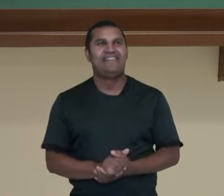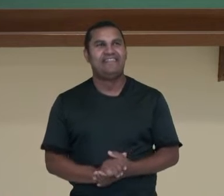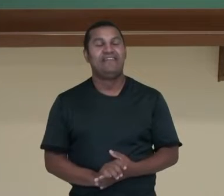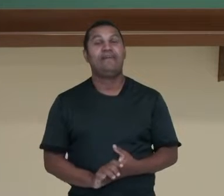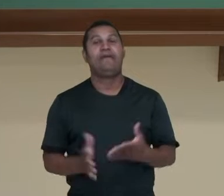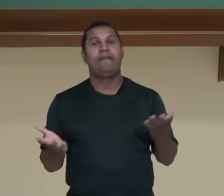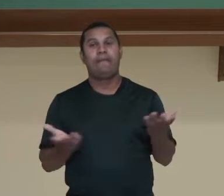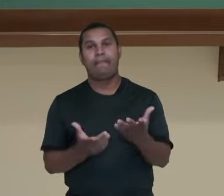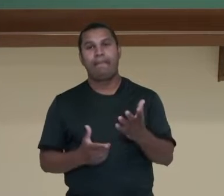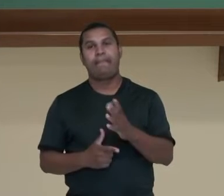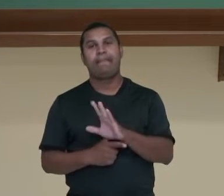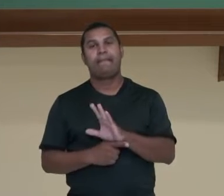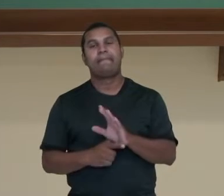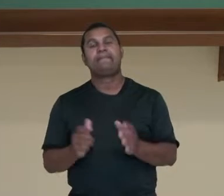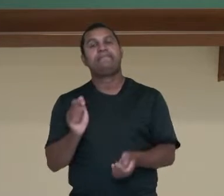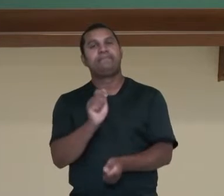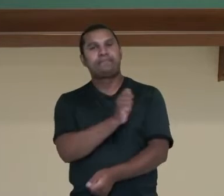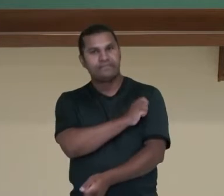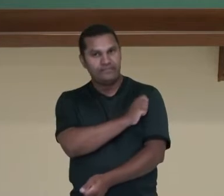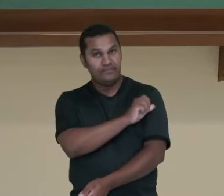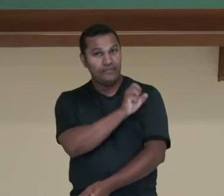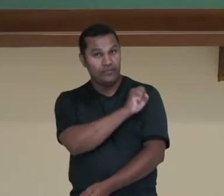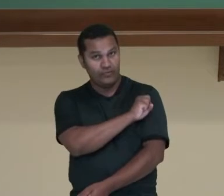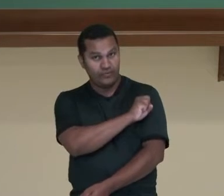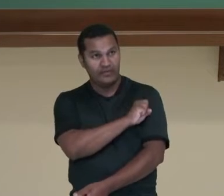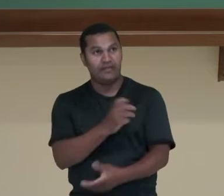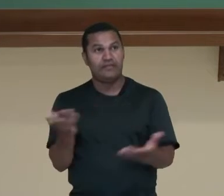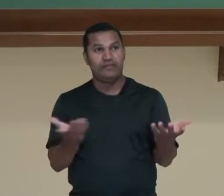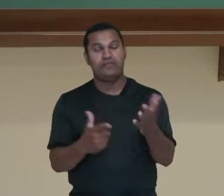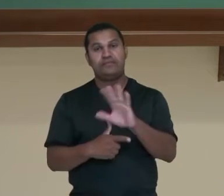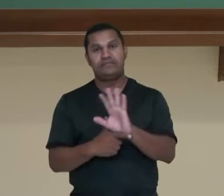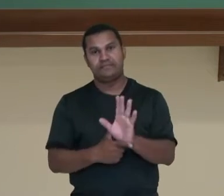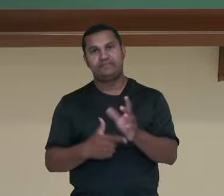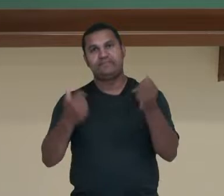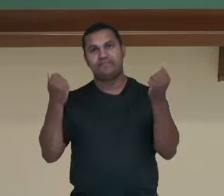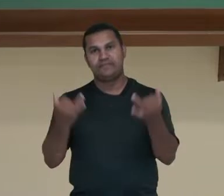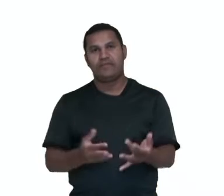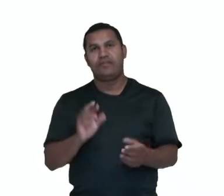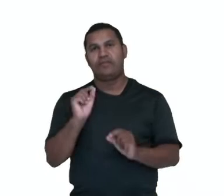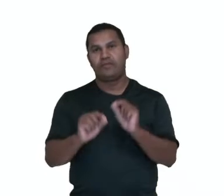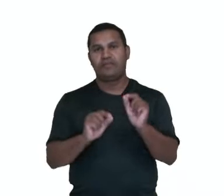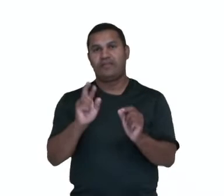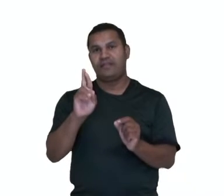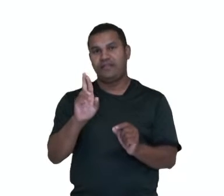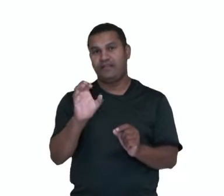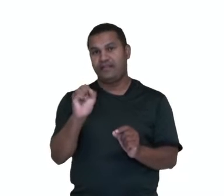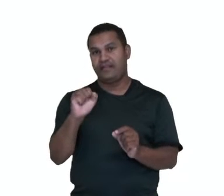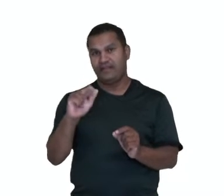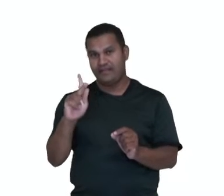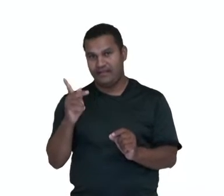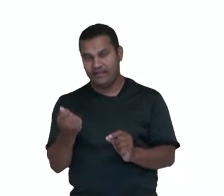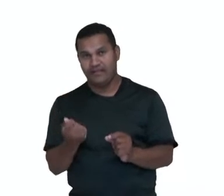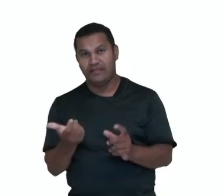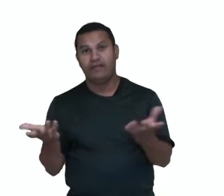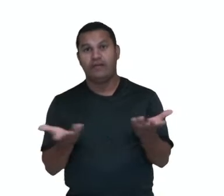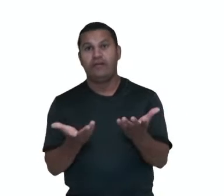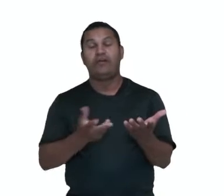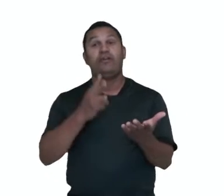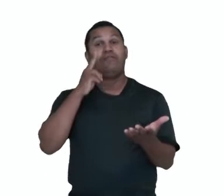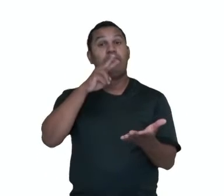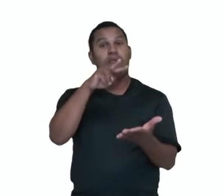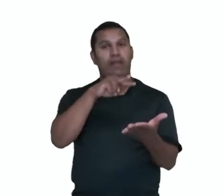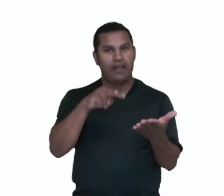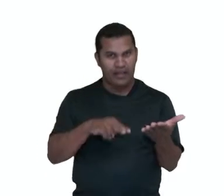Olá, alunos do 8º ano. Na aula de hoje, nós vamos falar a respeito da resenha. Vamos ler trechos de uma resenha,